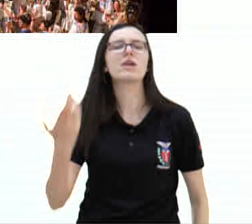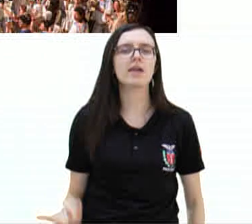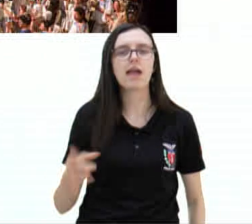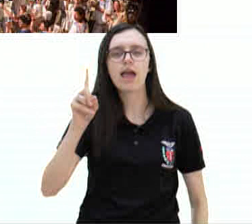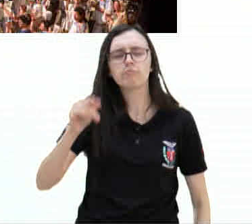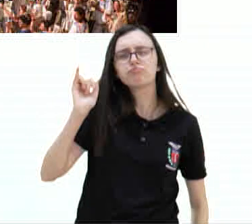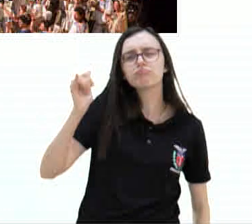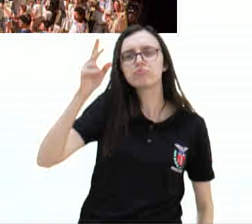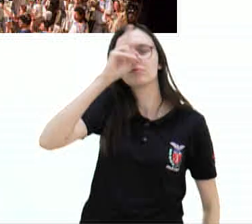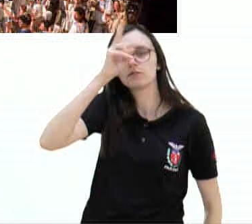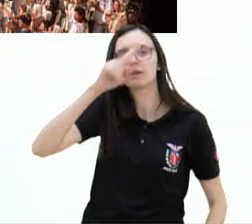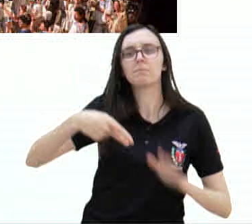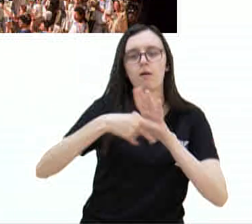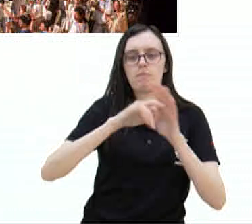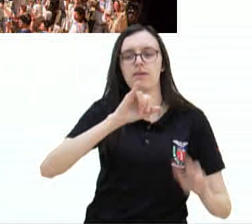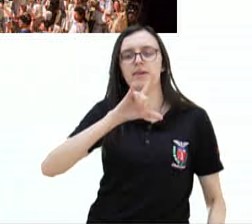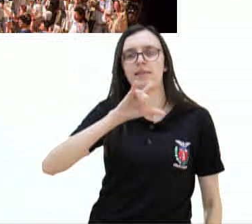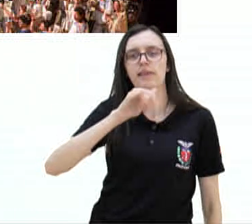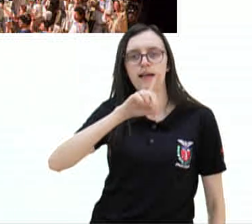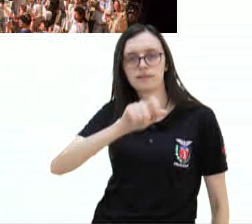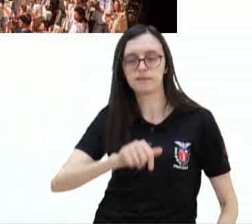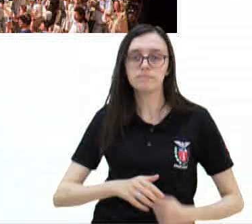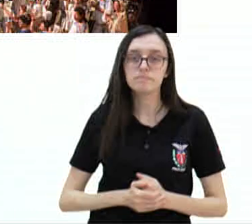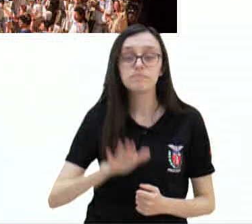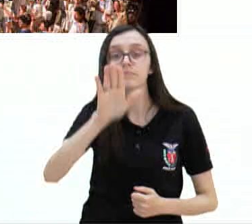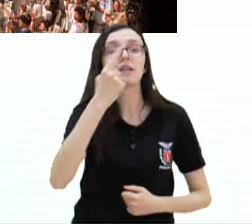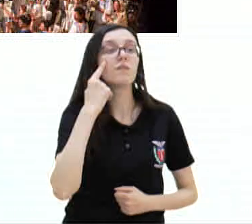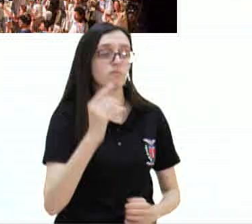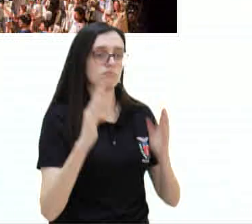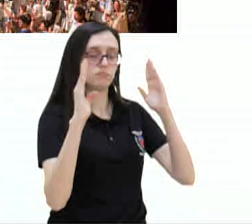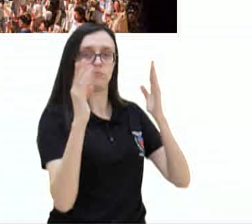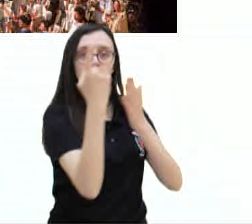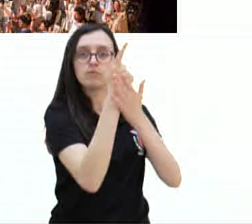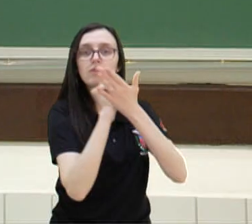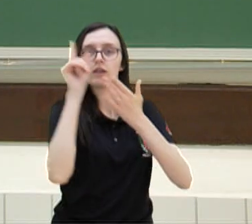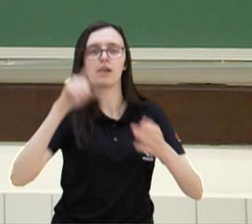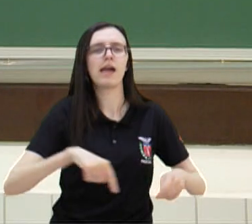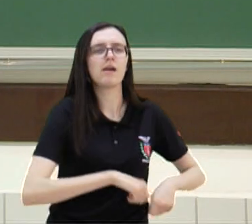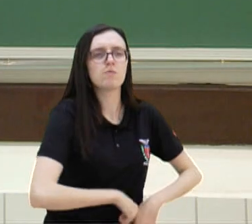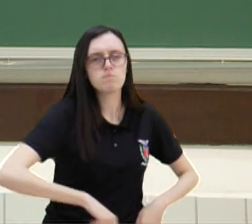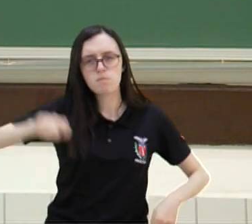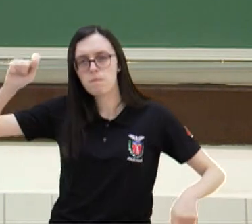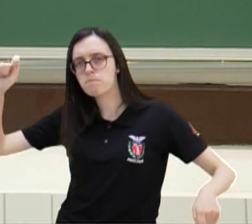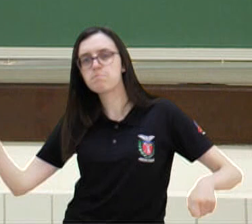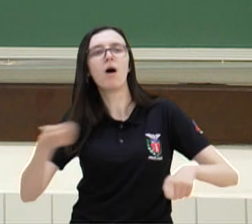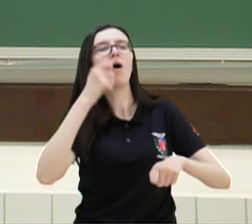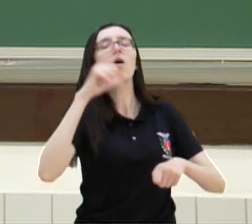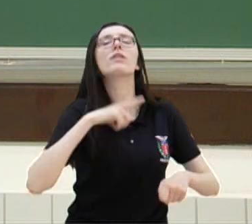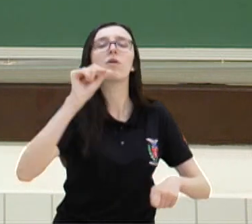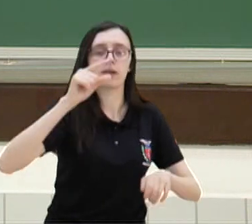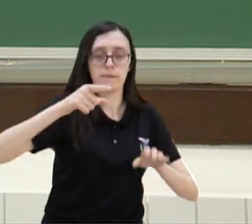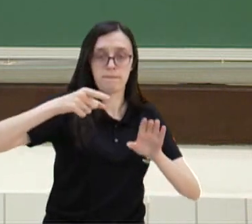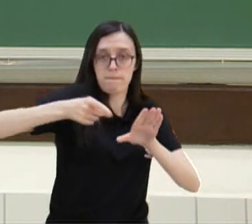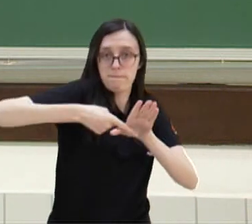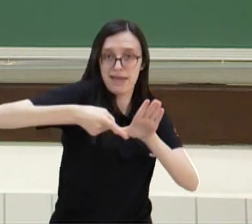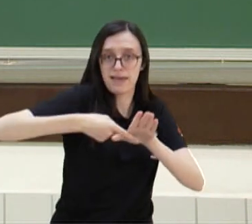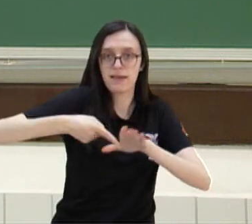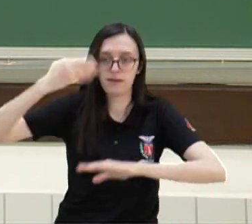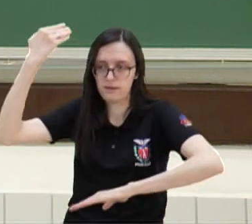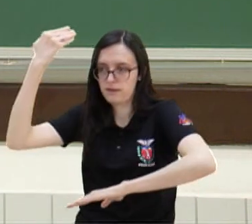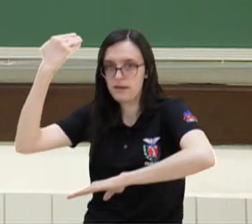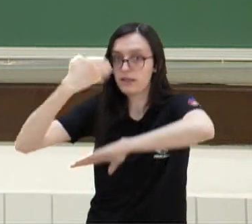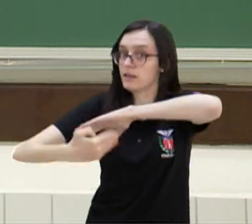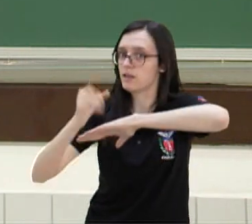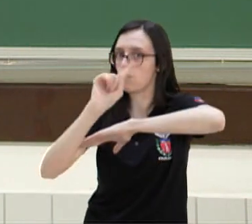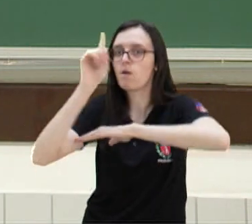dessa narrativa da Ilíada. Esse aqui mostra um guerreiro tomando uma flecha no calcanhar. aqui diz muito